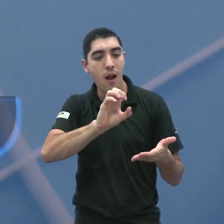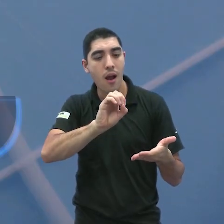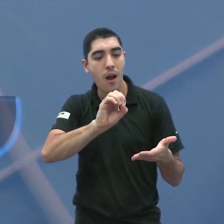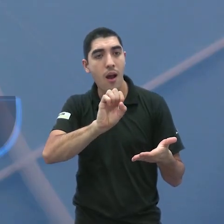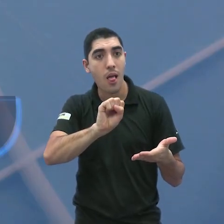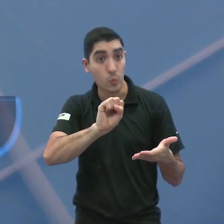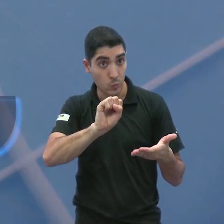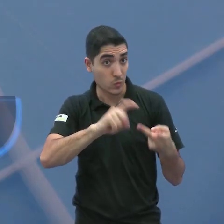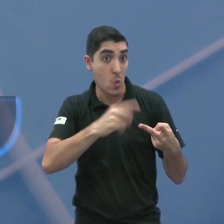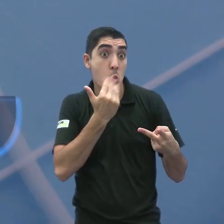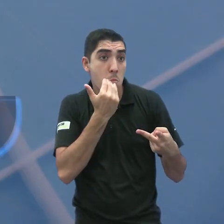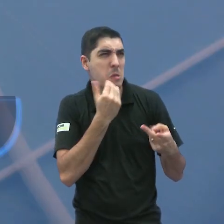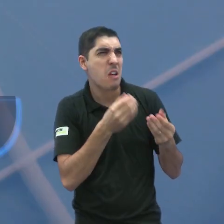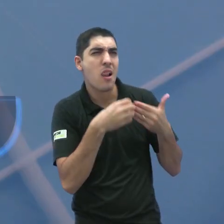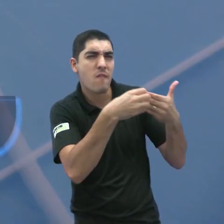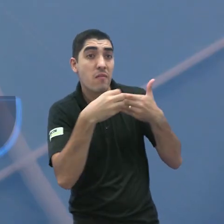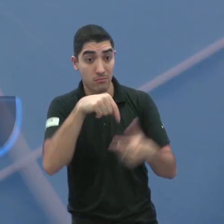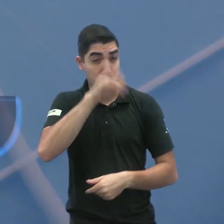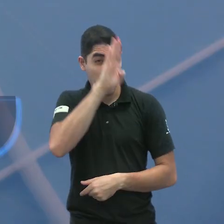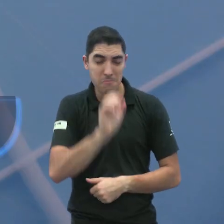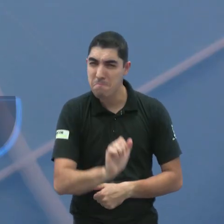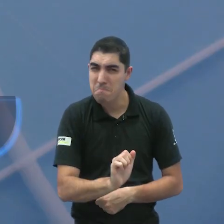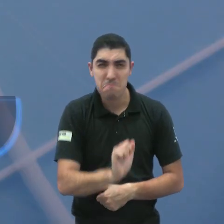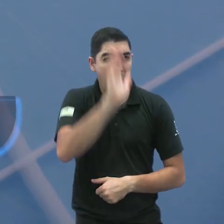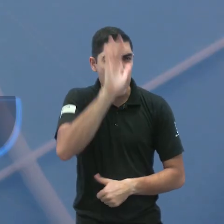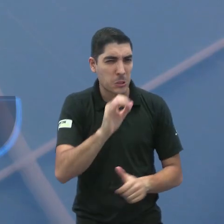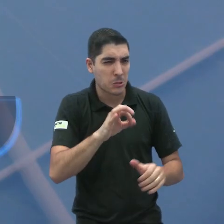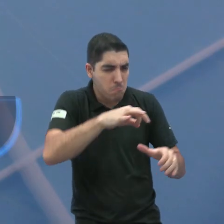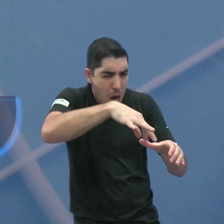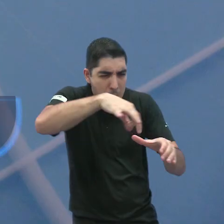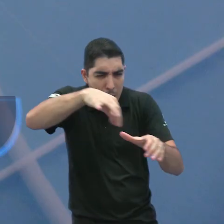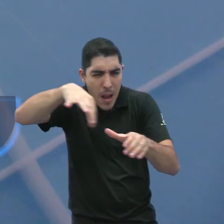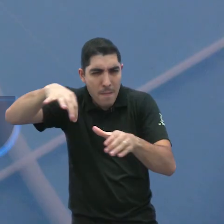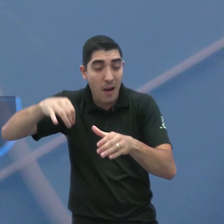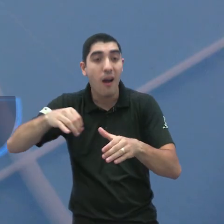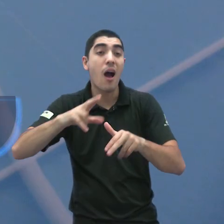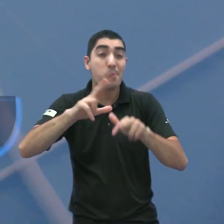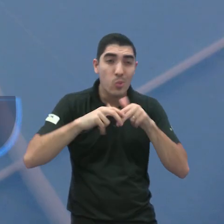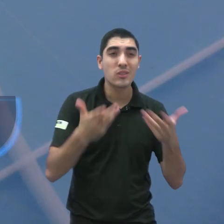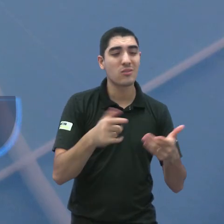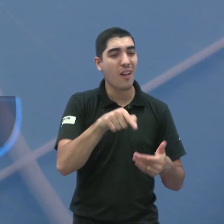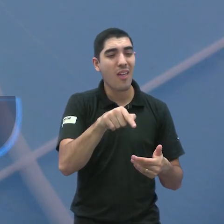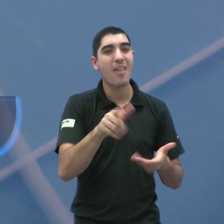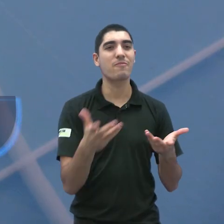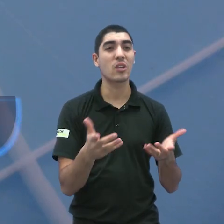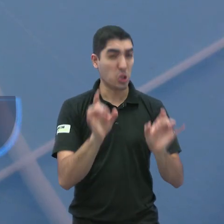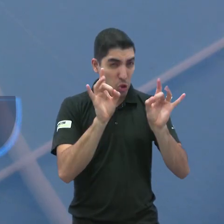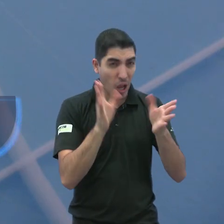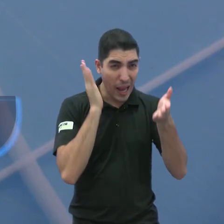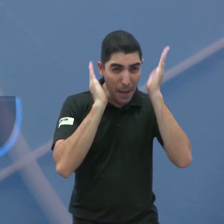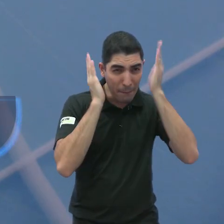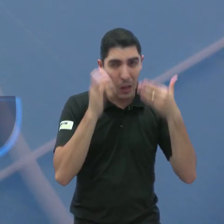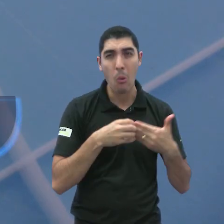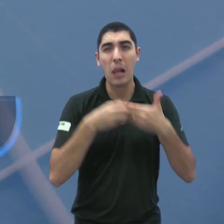E esse tipo de commodity, né, de produto, não fica tão viável transportar somente por